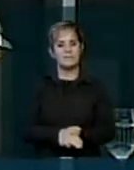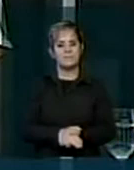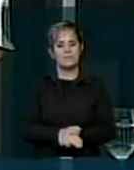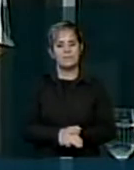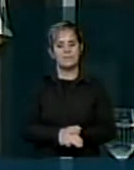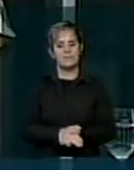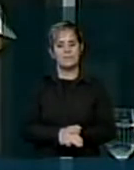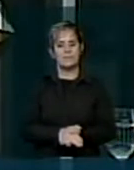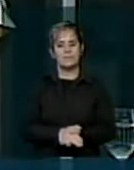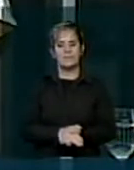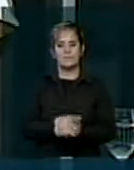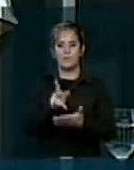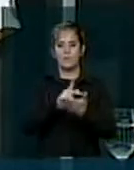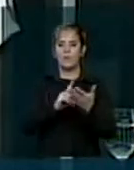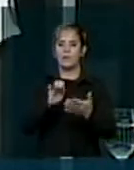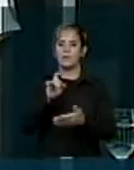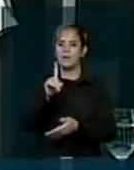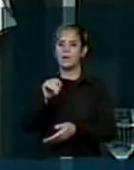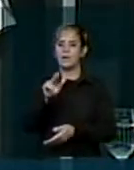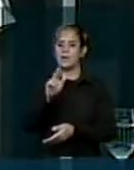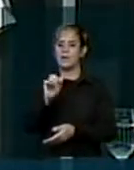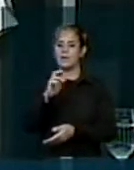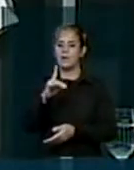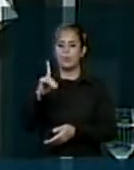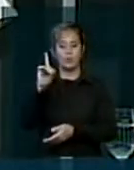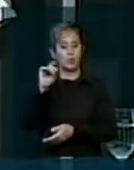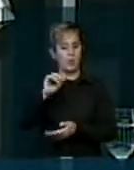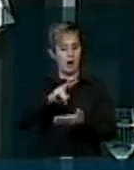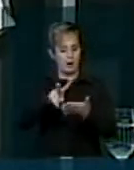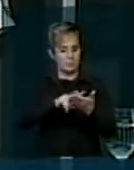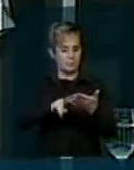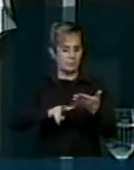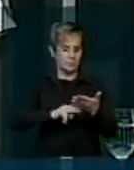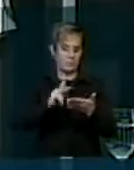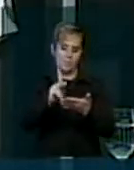poeta Eduardo Alves da Costa, num trecho